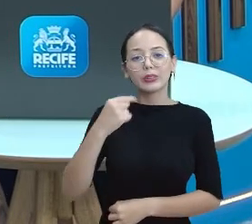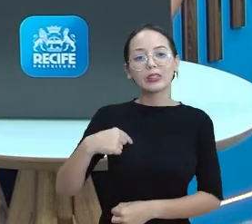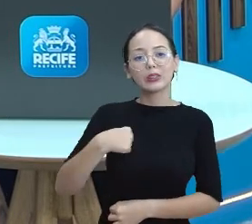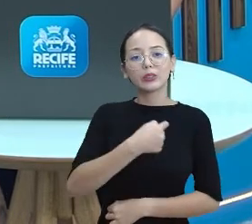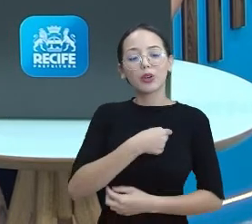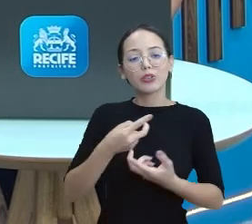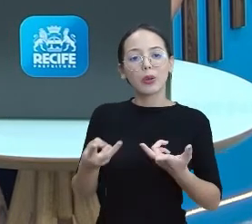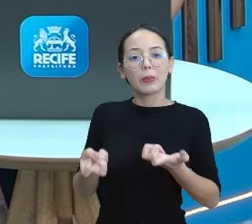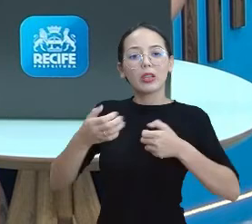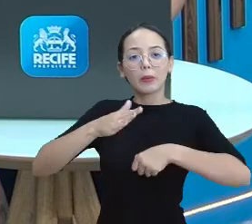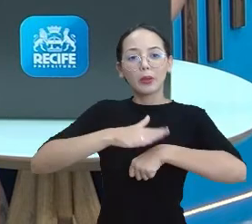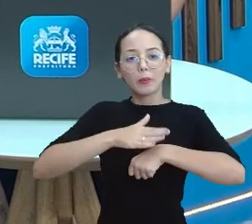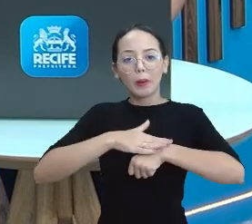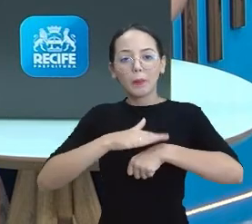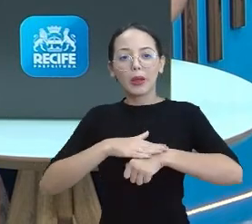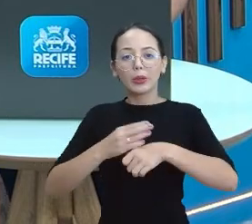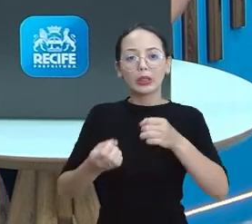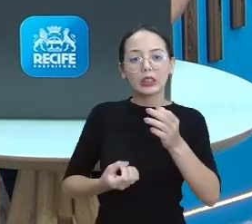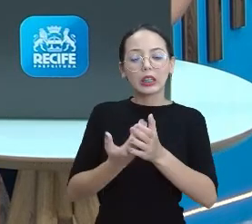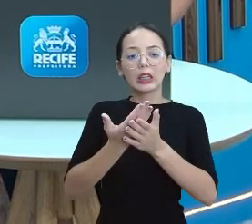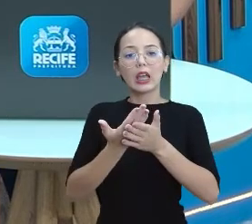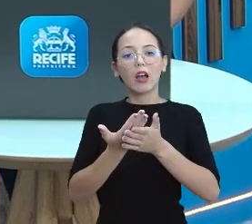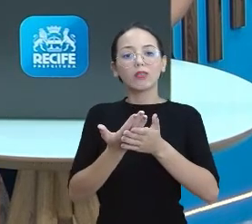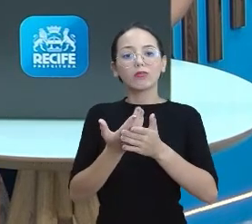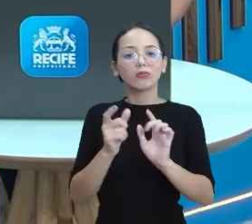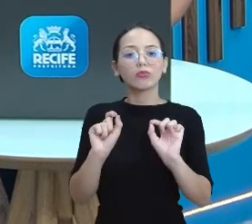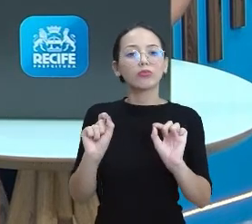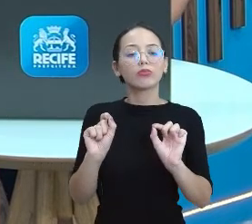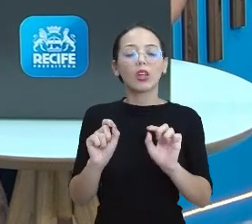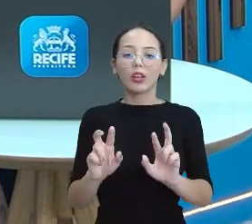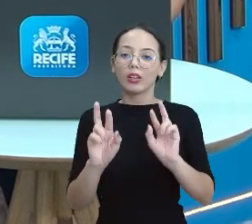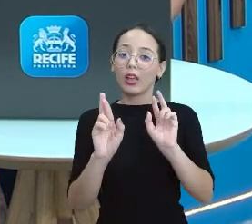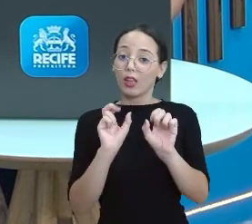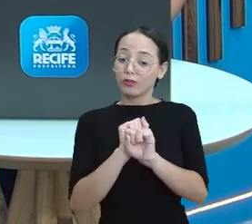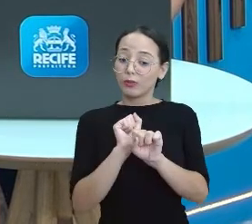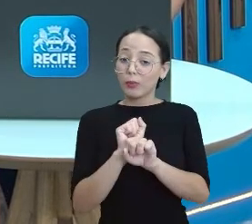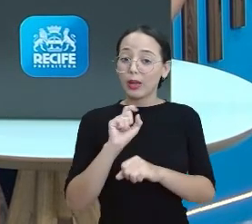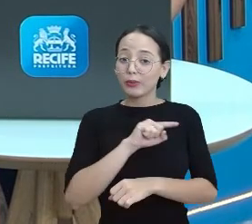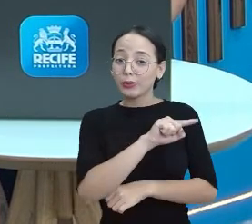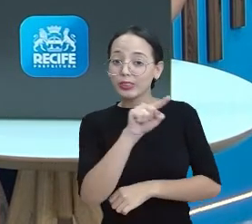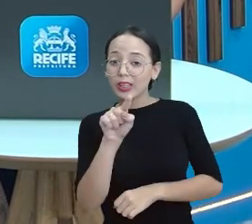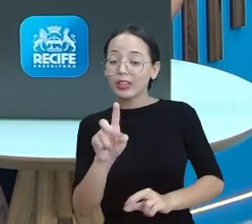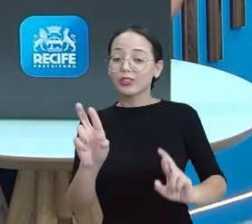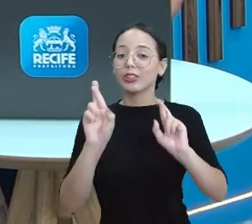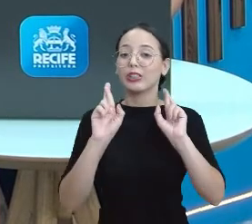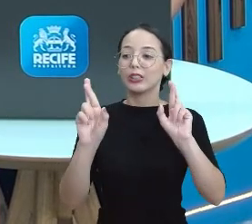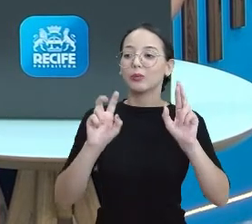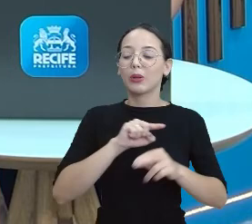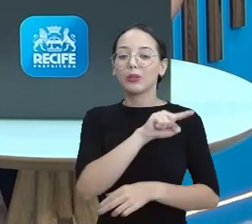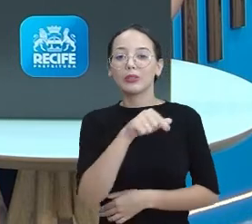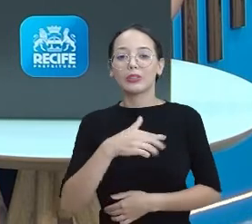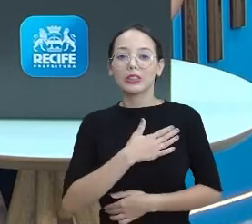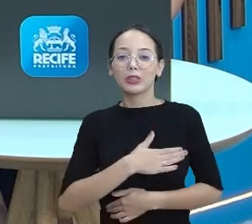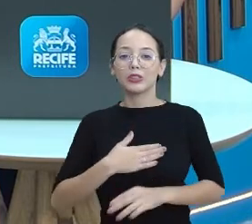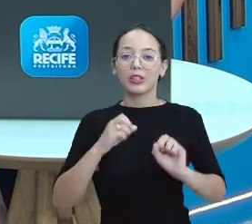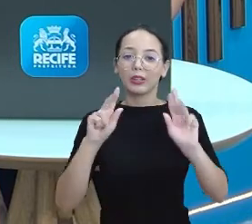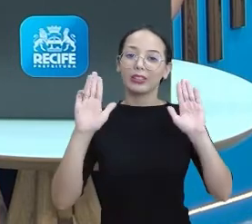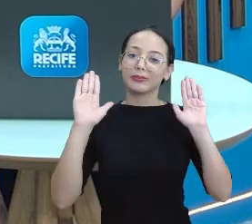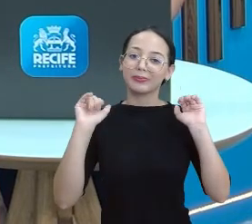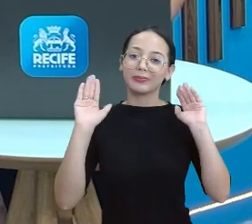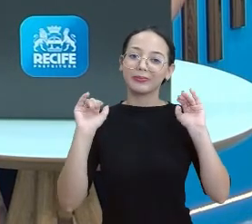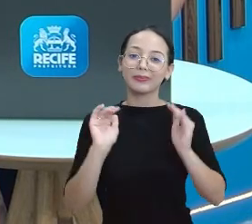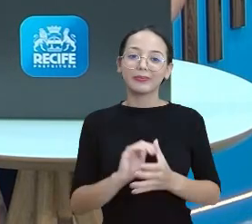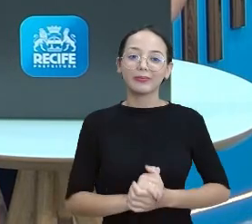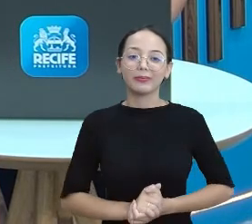perceber no momento de fazer a mediação. Então, espero vocês Espero que tenham gostado. Tchau, tchau!